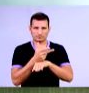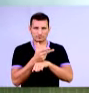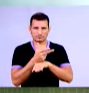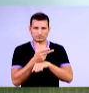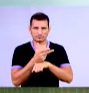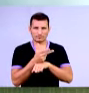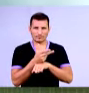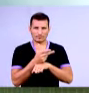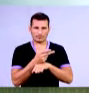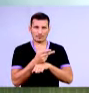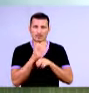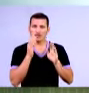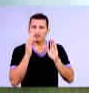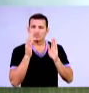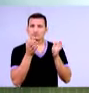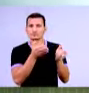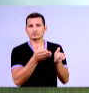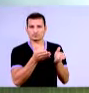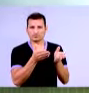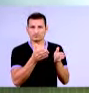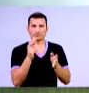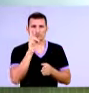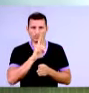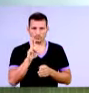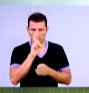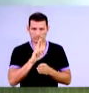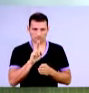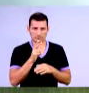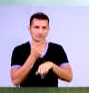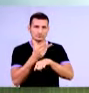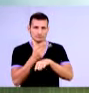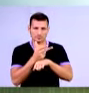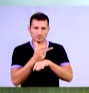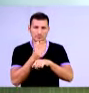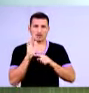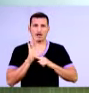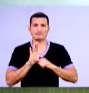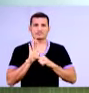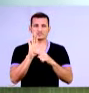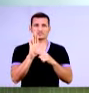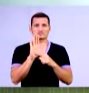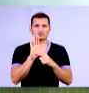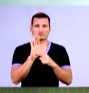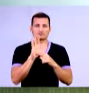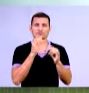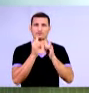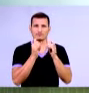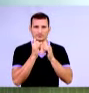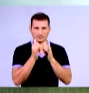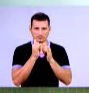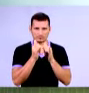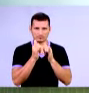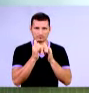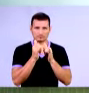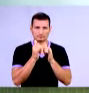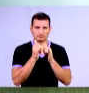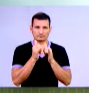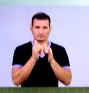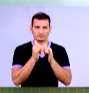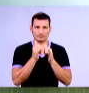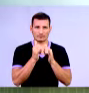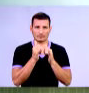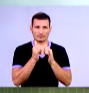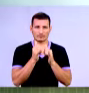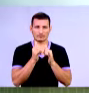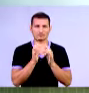Essa definição direciona o uso da multimídia para a representação da informação, né? Então, mais